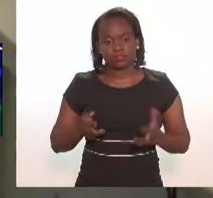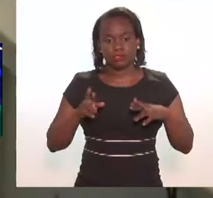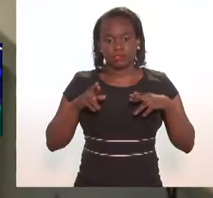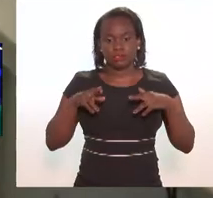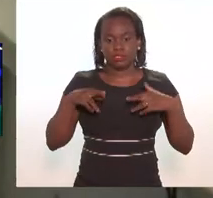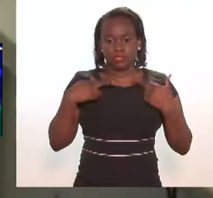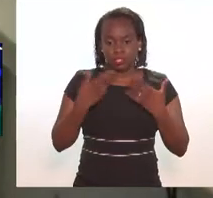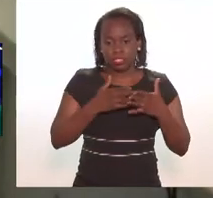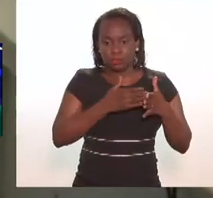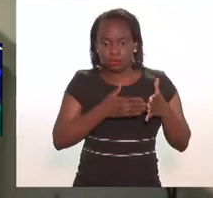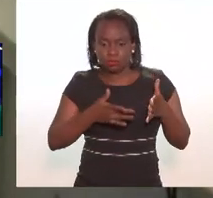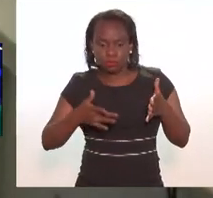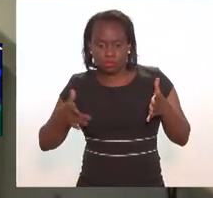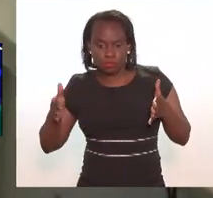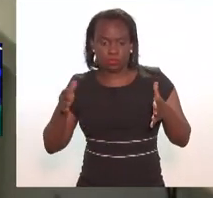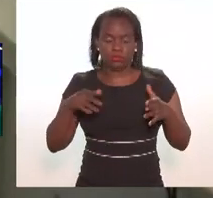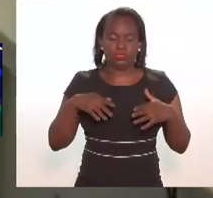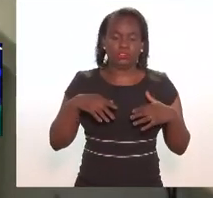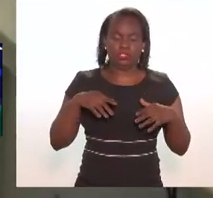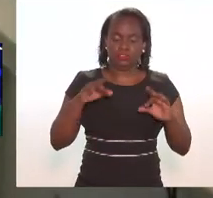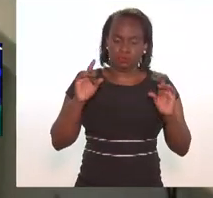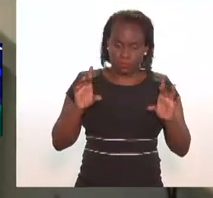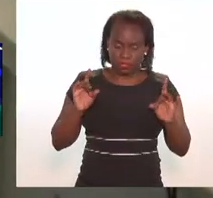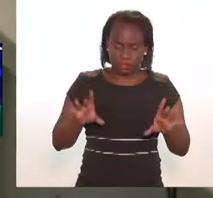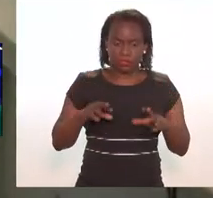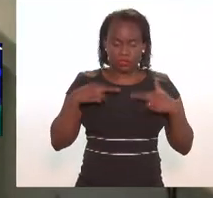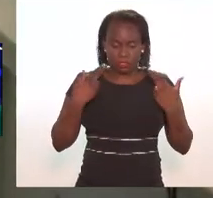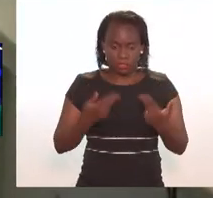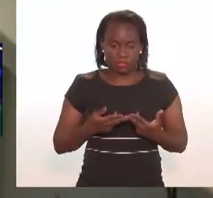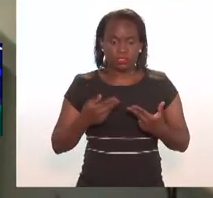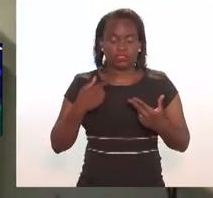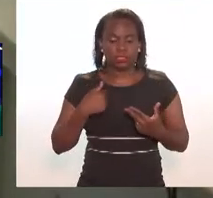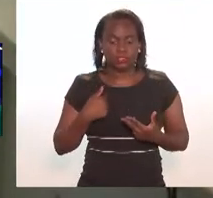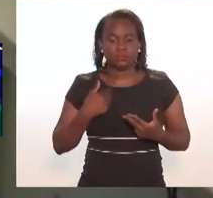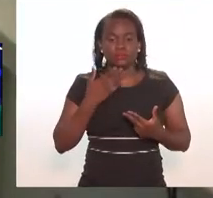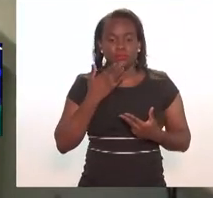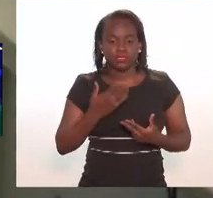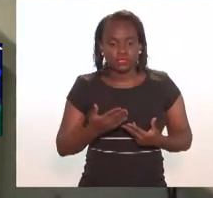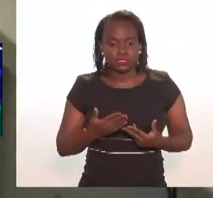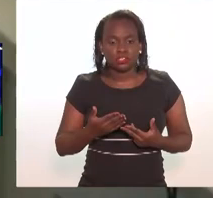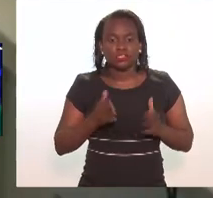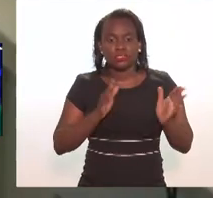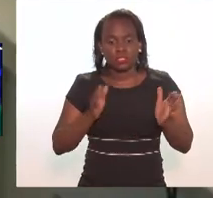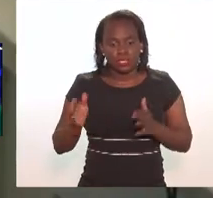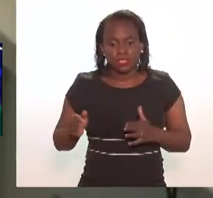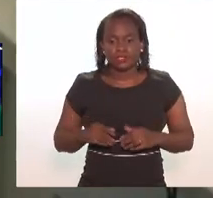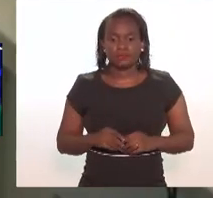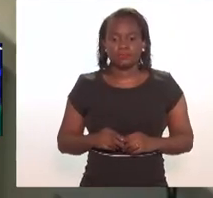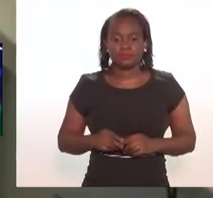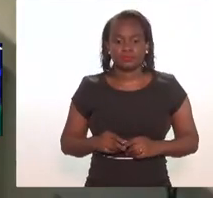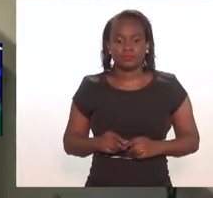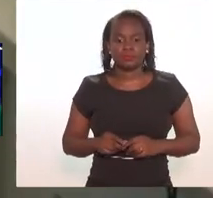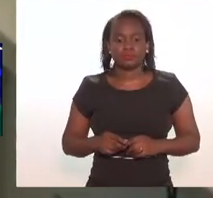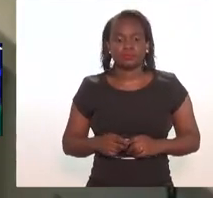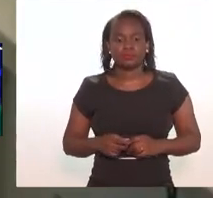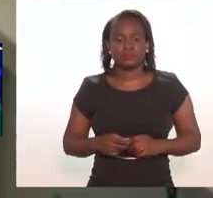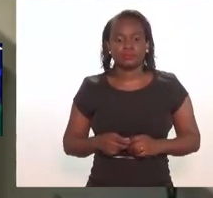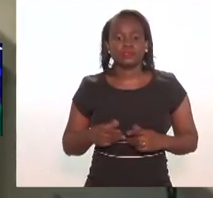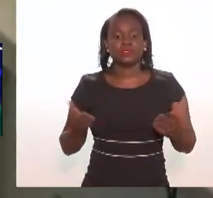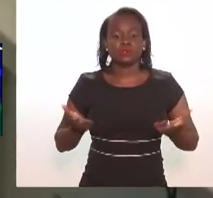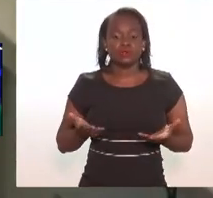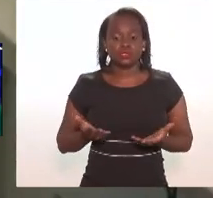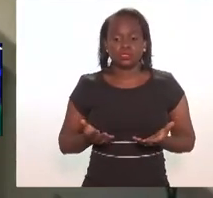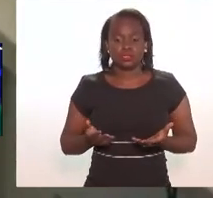expediente, na sessão ordinária, eu tinha pedido um pela ordem.